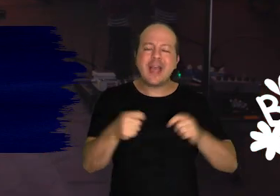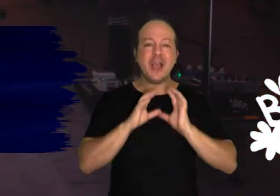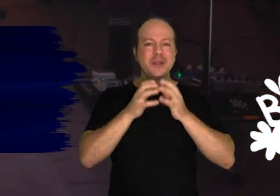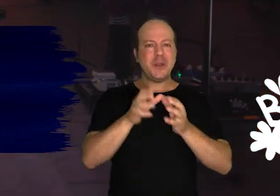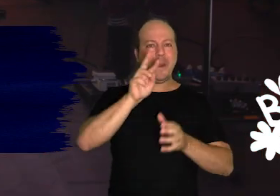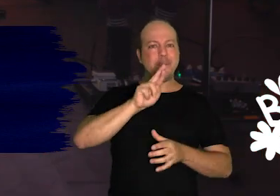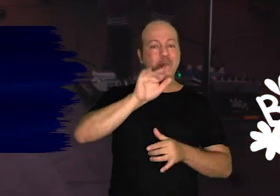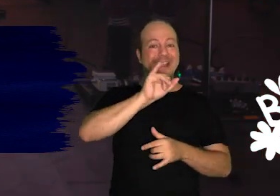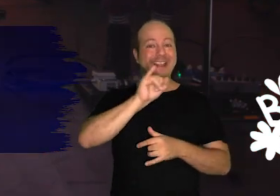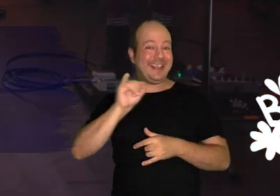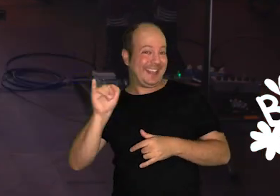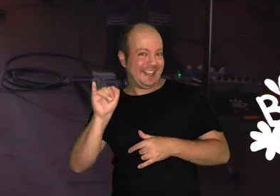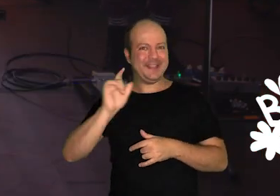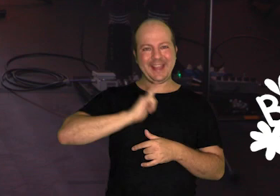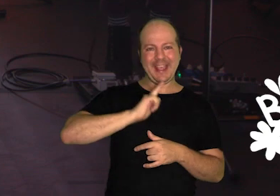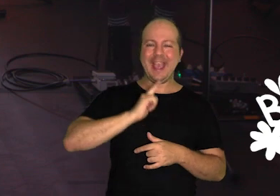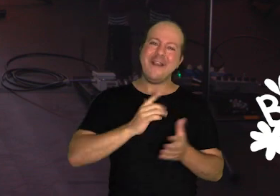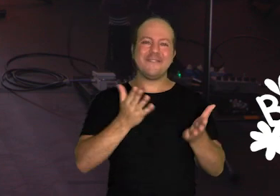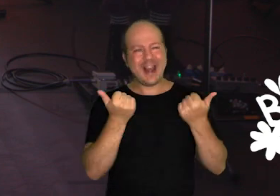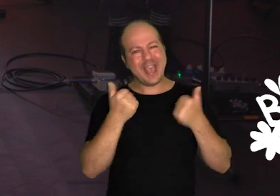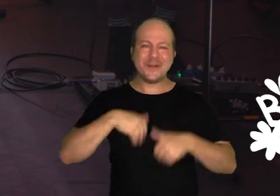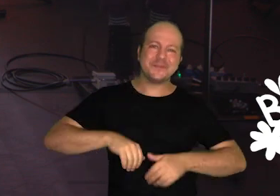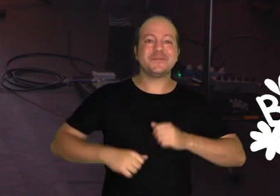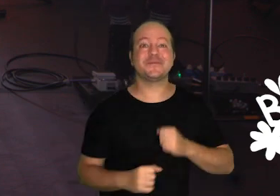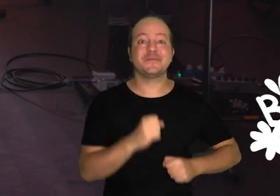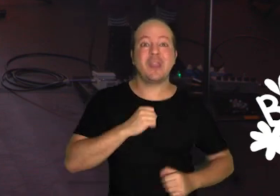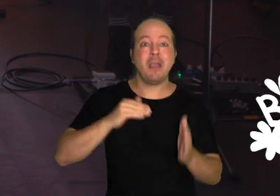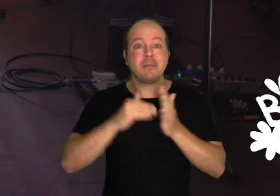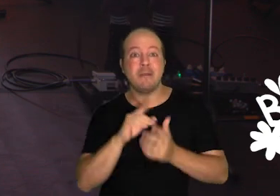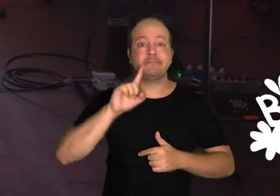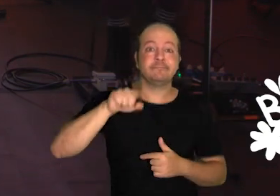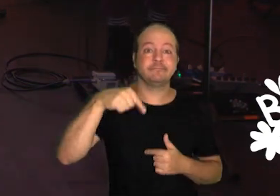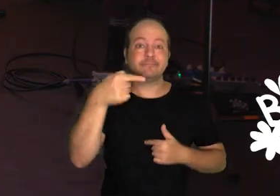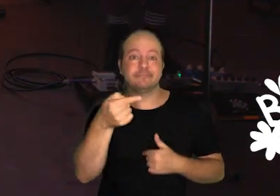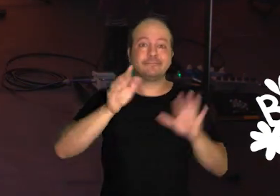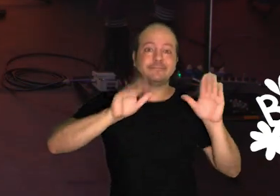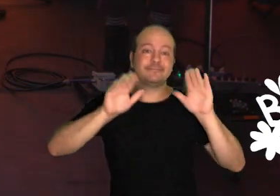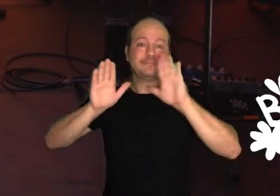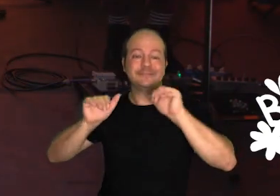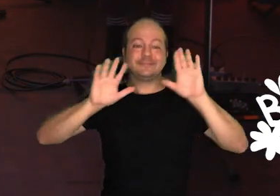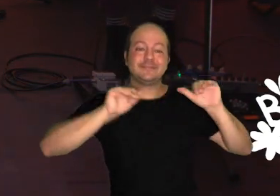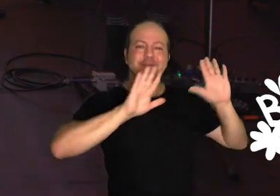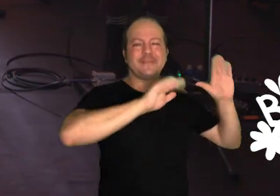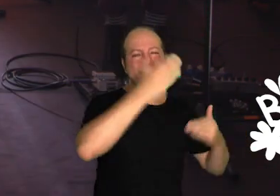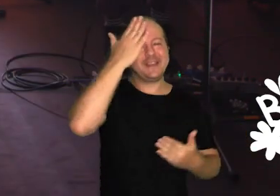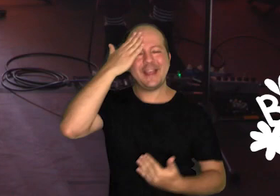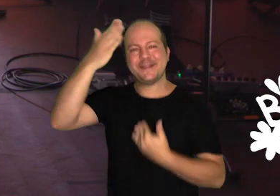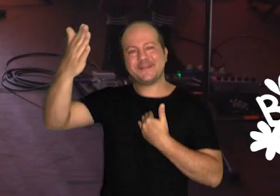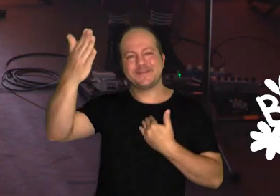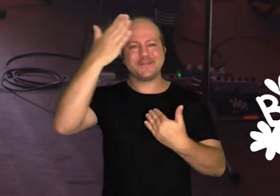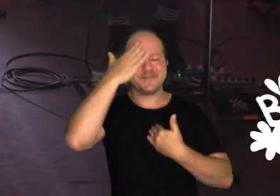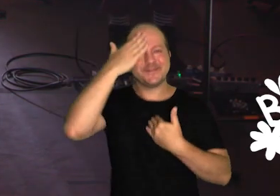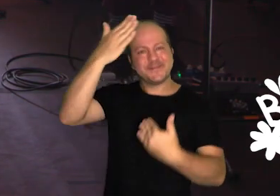Tri com 3 Is, tá bom? Valeu, gente! Até a próxima! Muito obrigado!